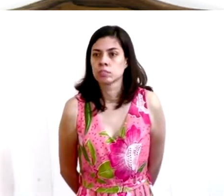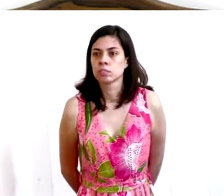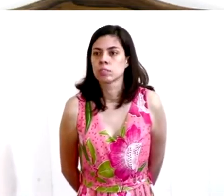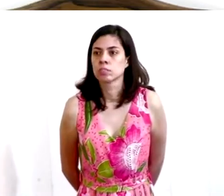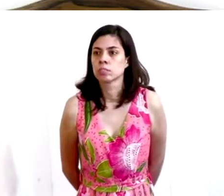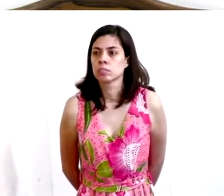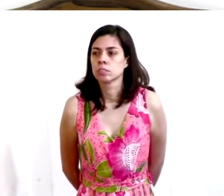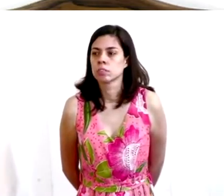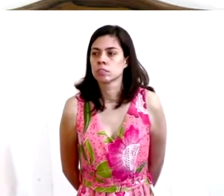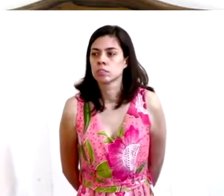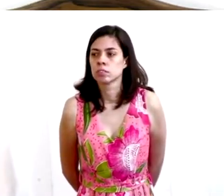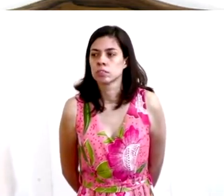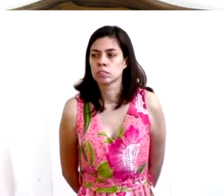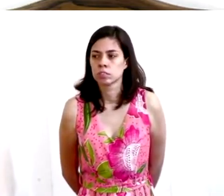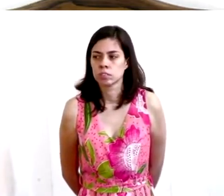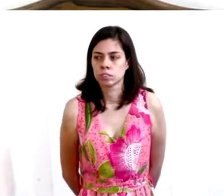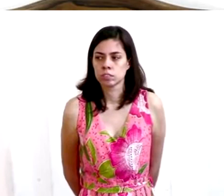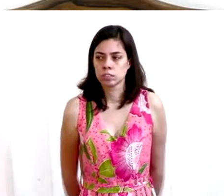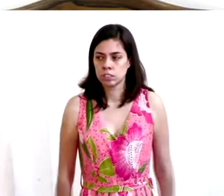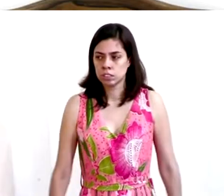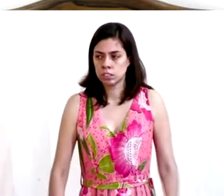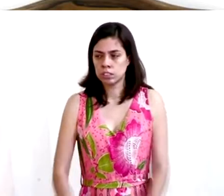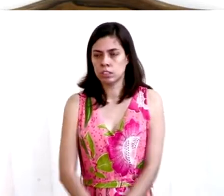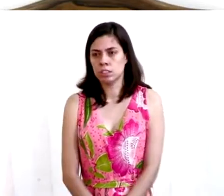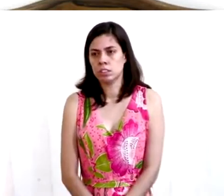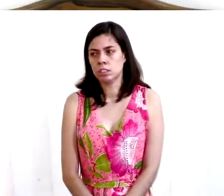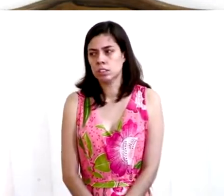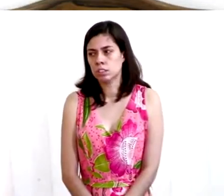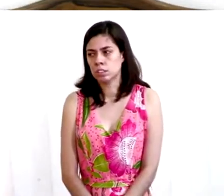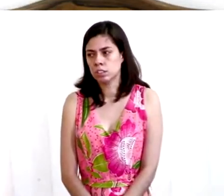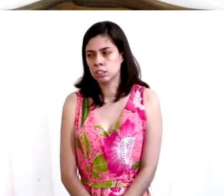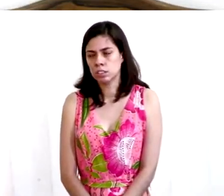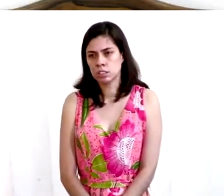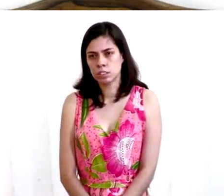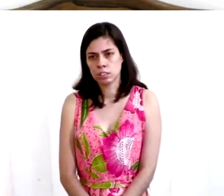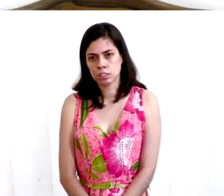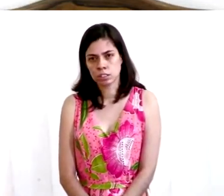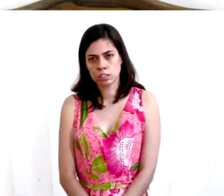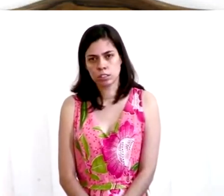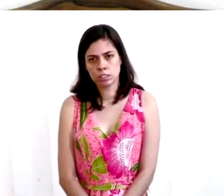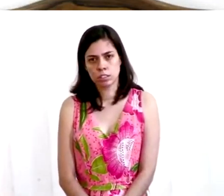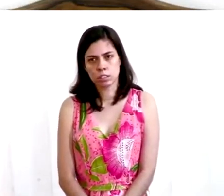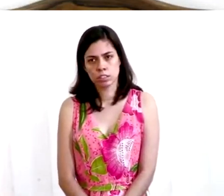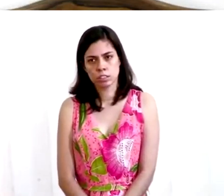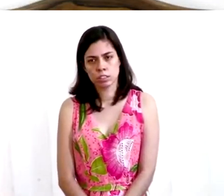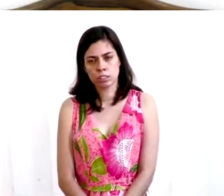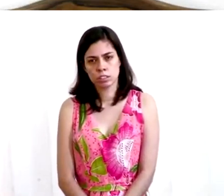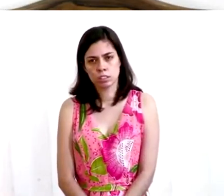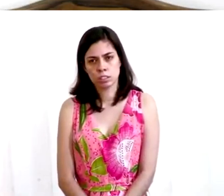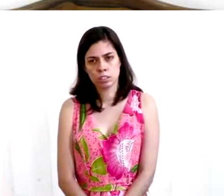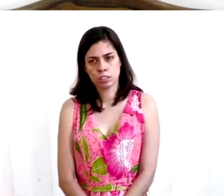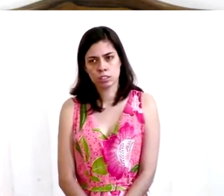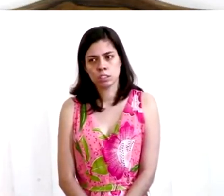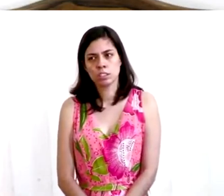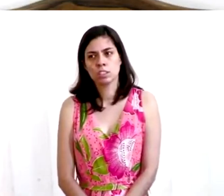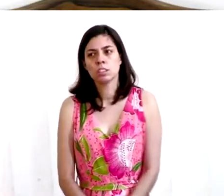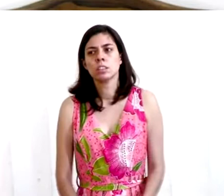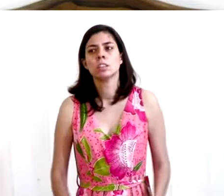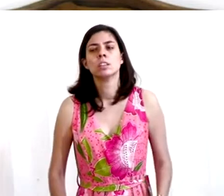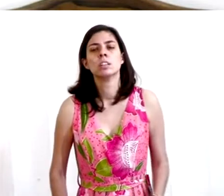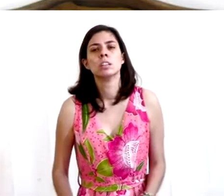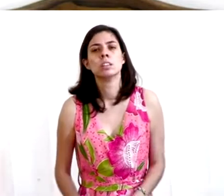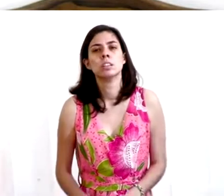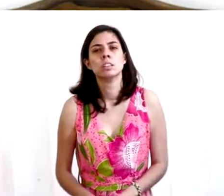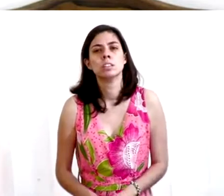Deus, este poder criador, este que disse, haja